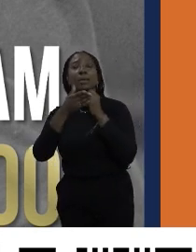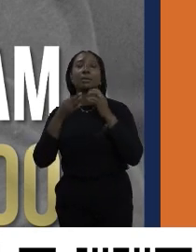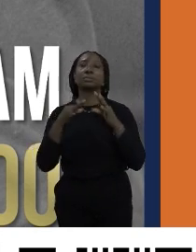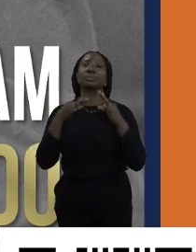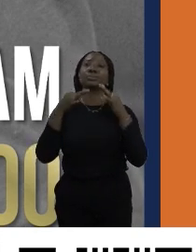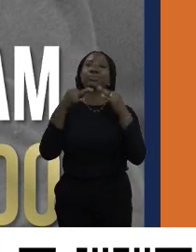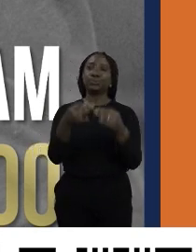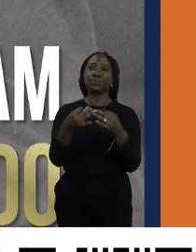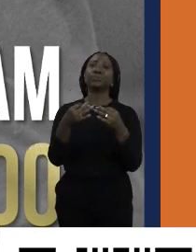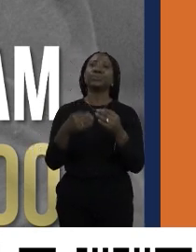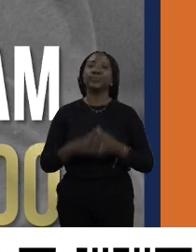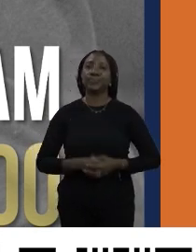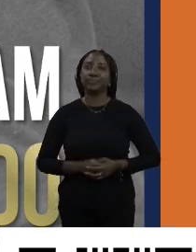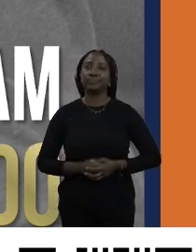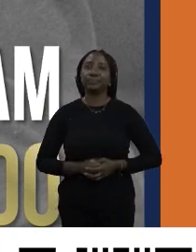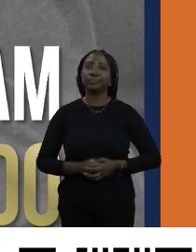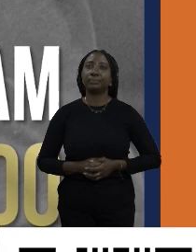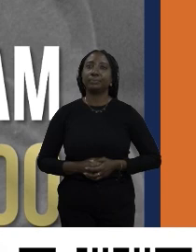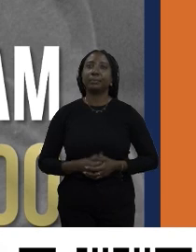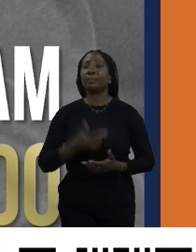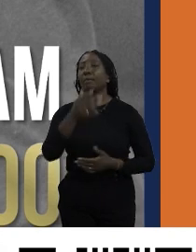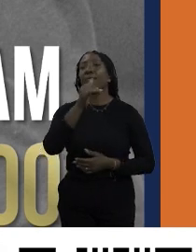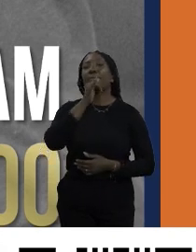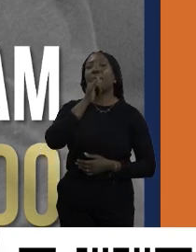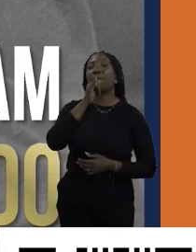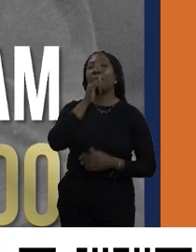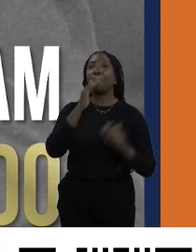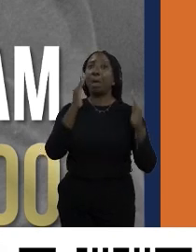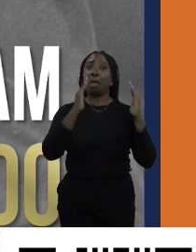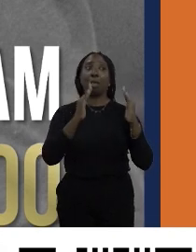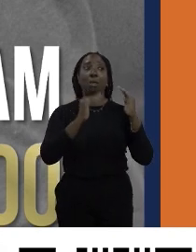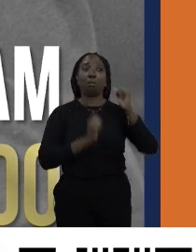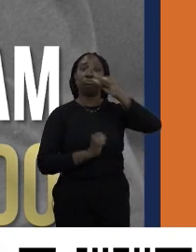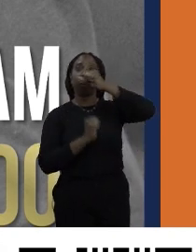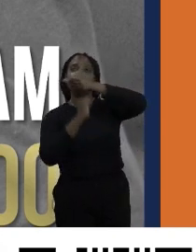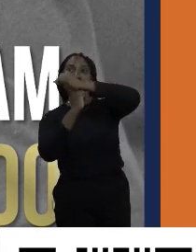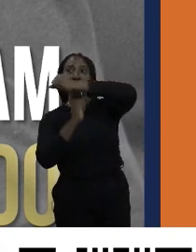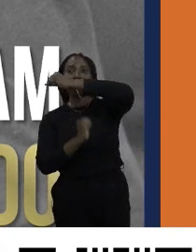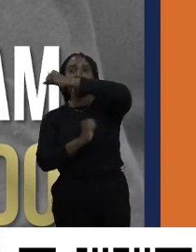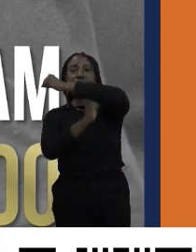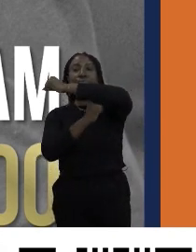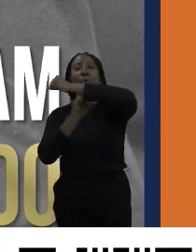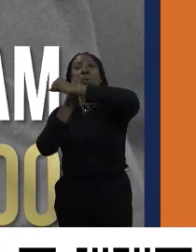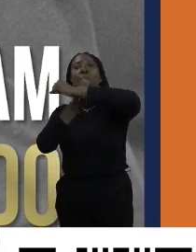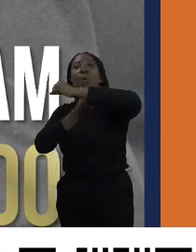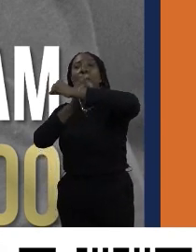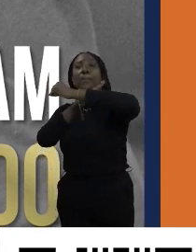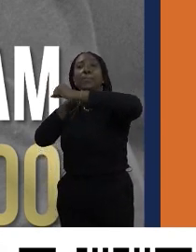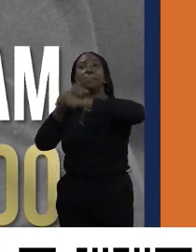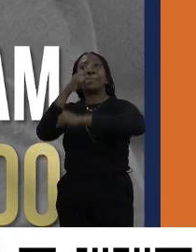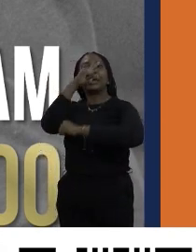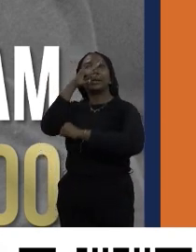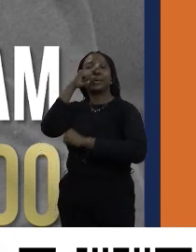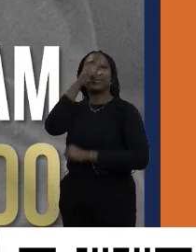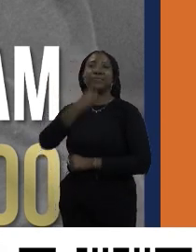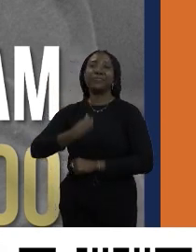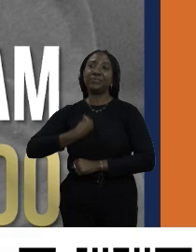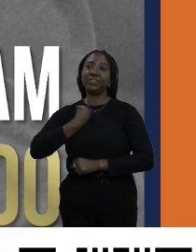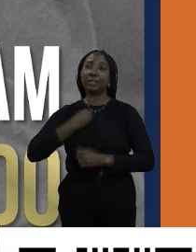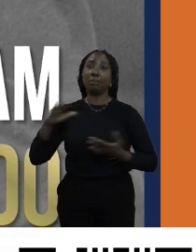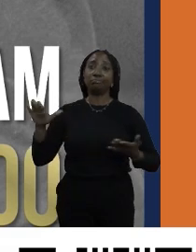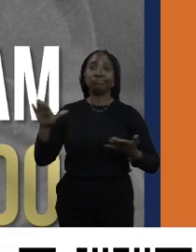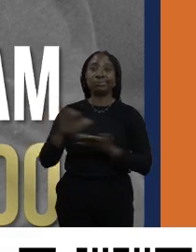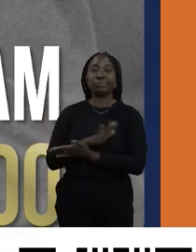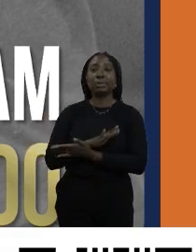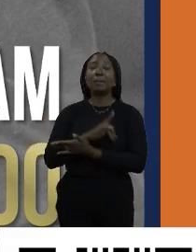É a base de tudo. É igual essa casa aqui. Se não tivesse esses pilares bem feitos, a gente estava correndo um risco aqui dentro. Mas quando tem uma